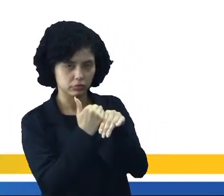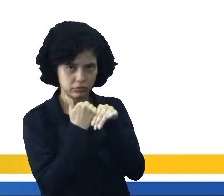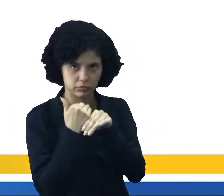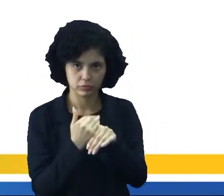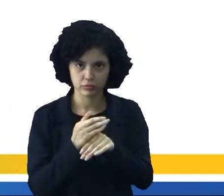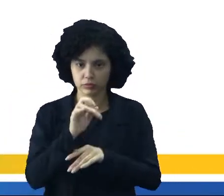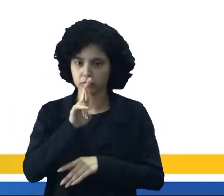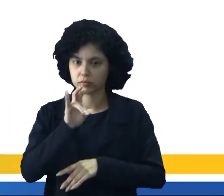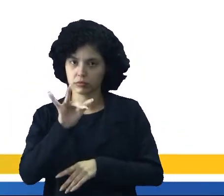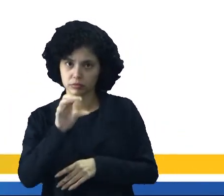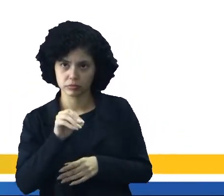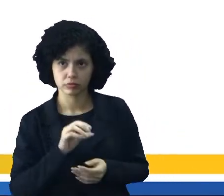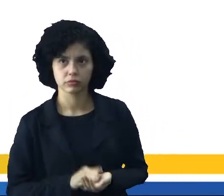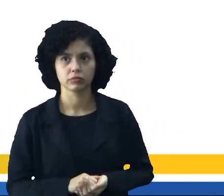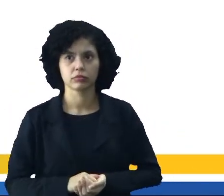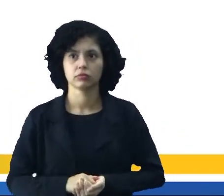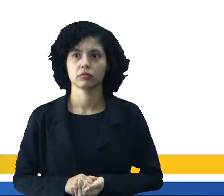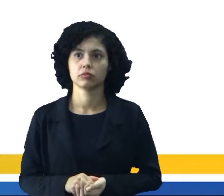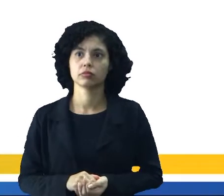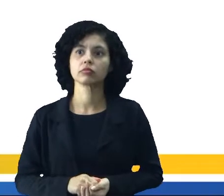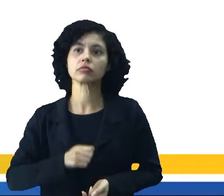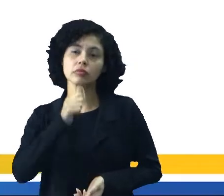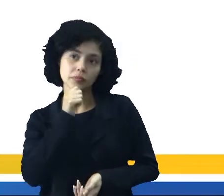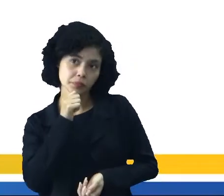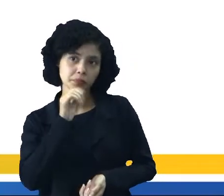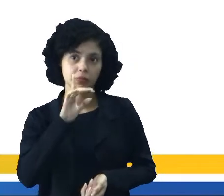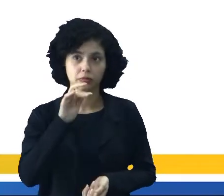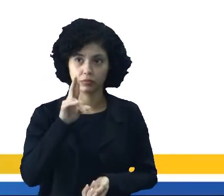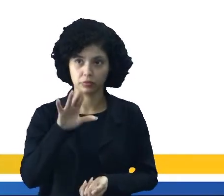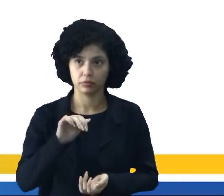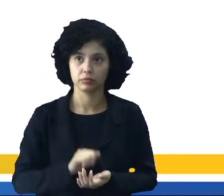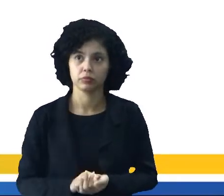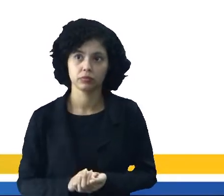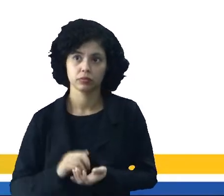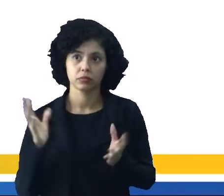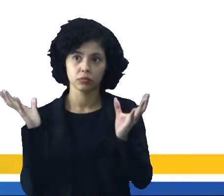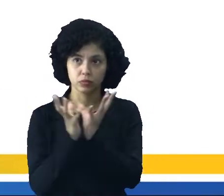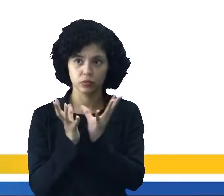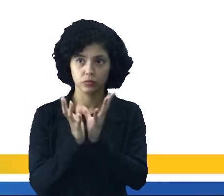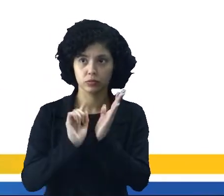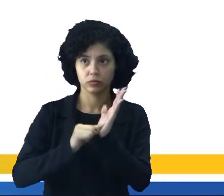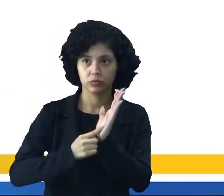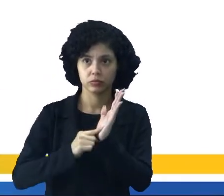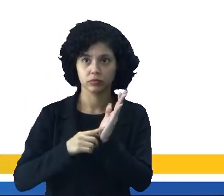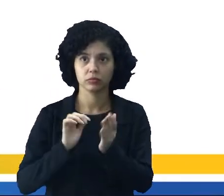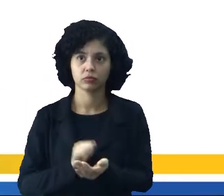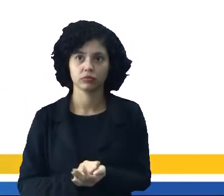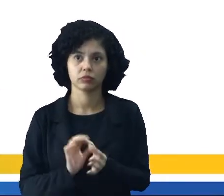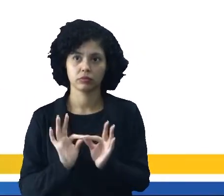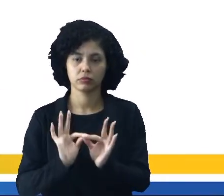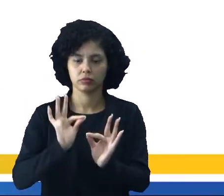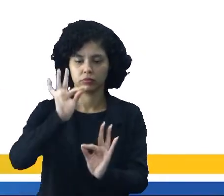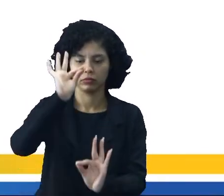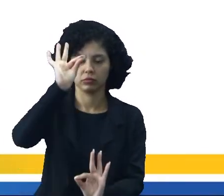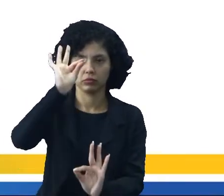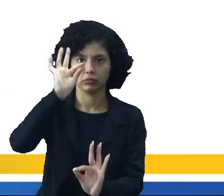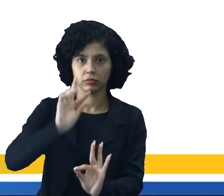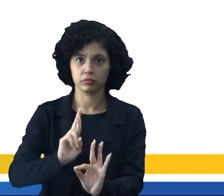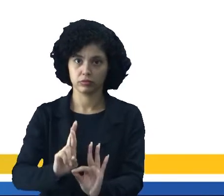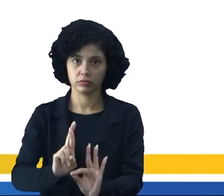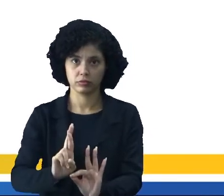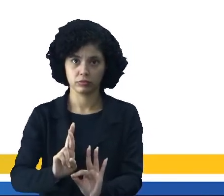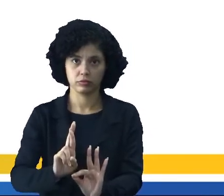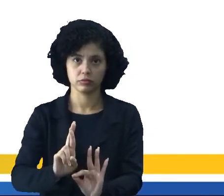ao do raio do Círculo a circunferência é o conjunto de pontos que estão a uma distância